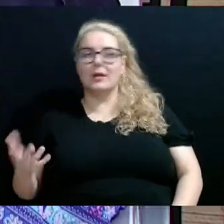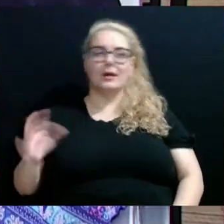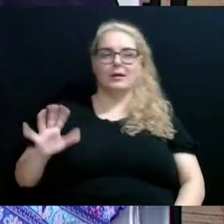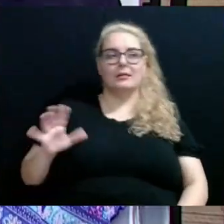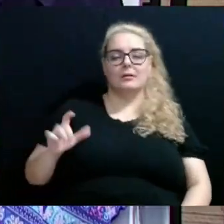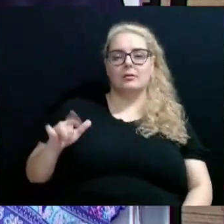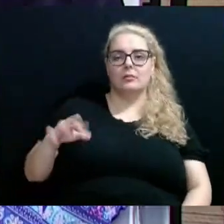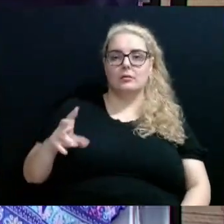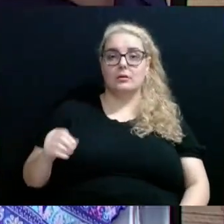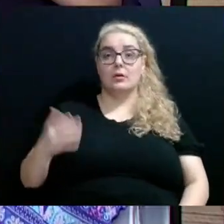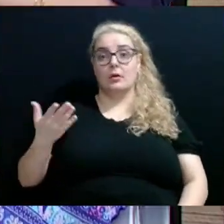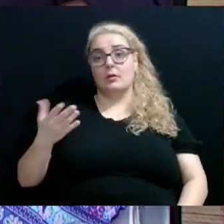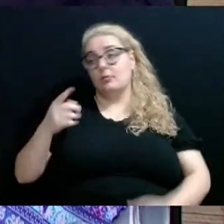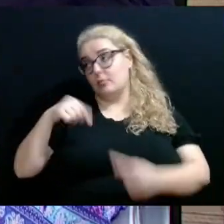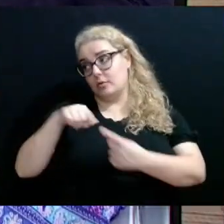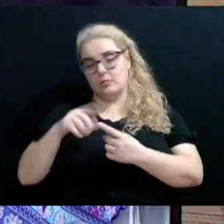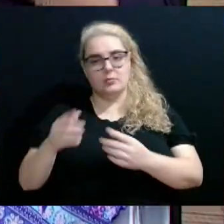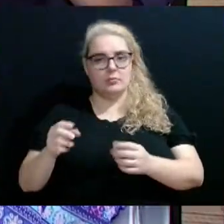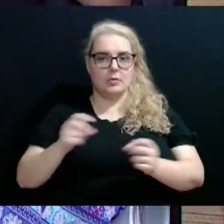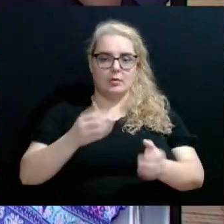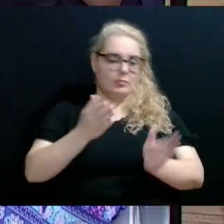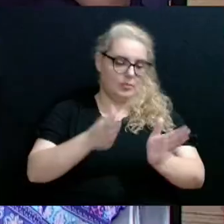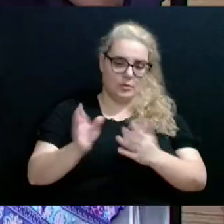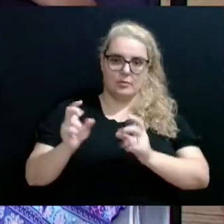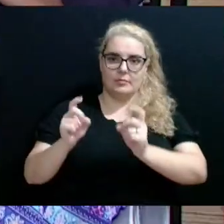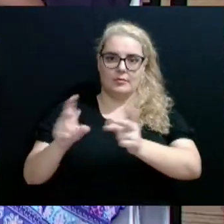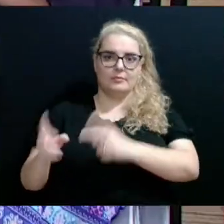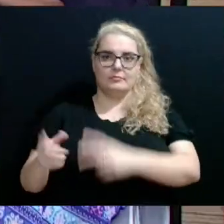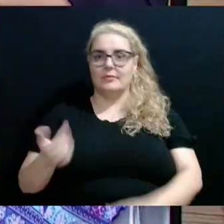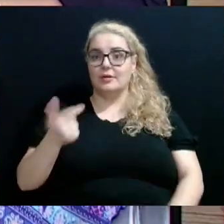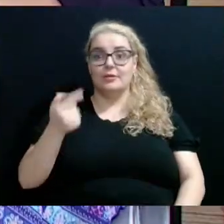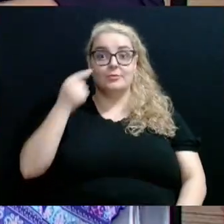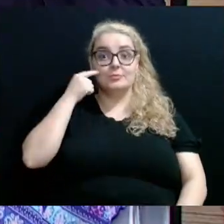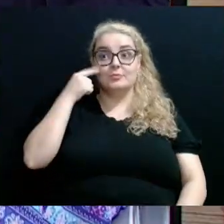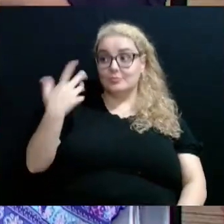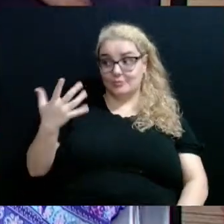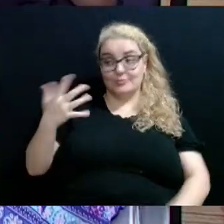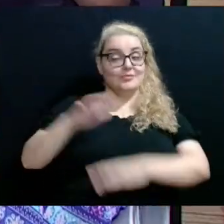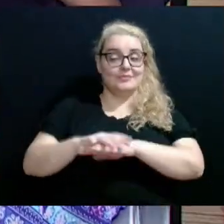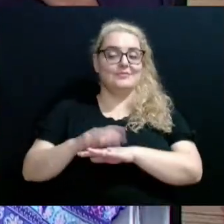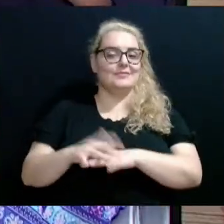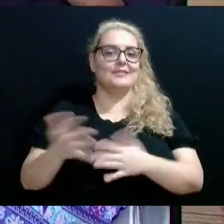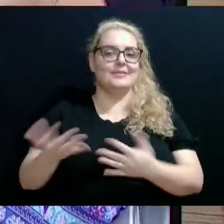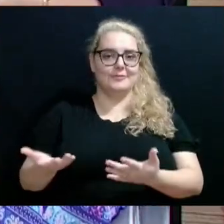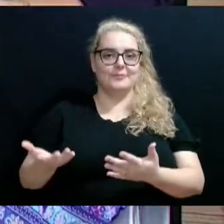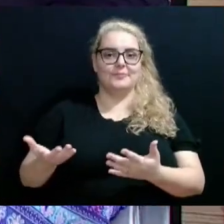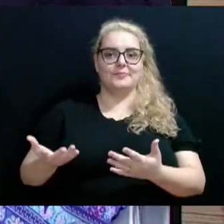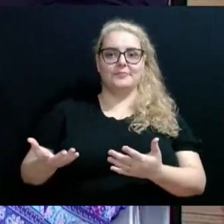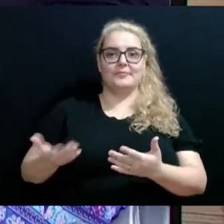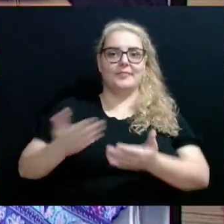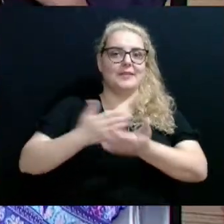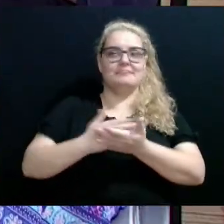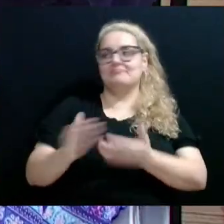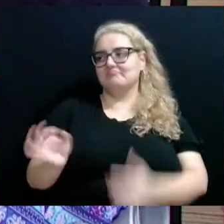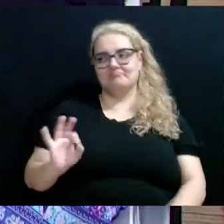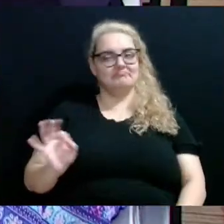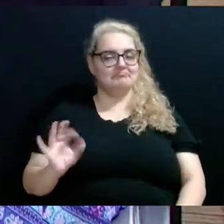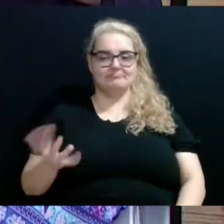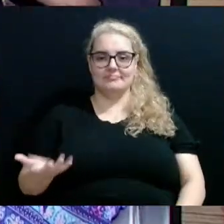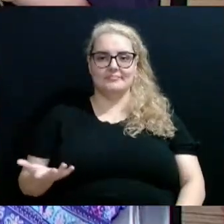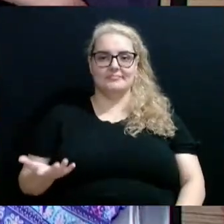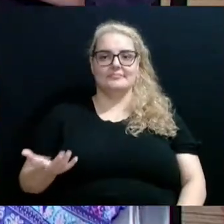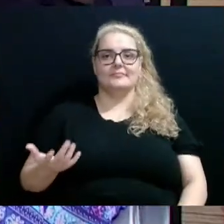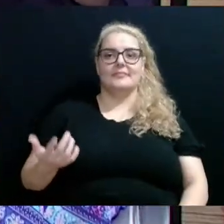era produzir e vender. Eu, na verdade, nem tinha muito essa contabilidade. De começo, eu não tinha mesmo. Era assim, tô